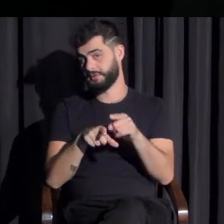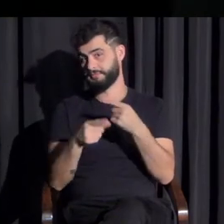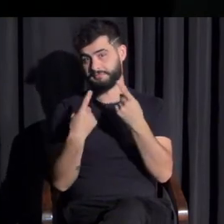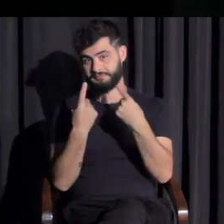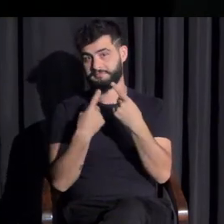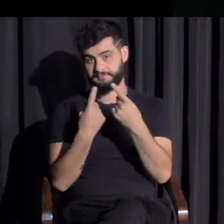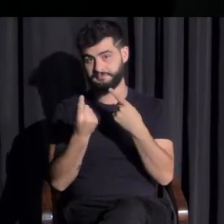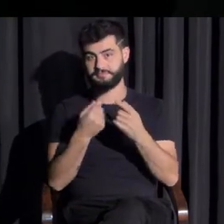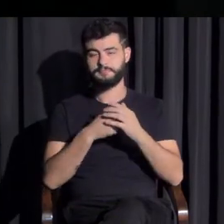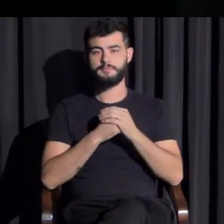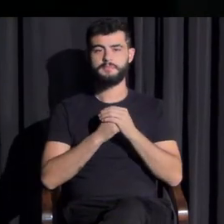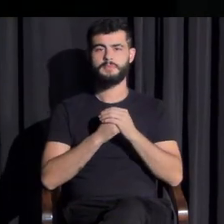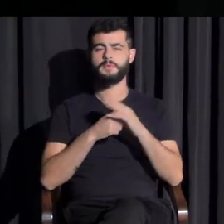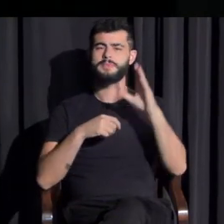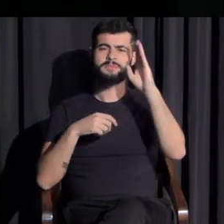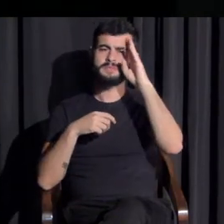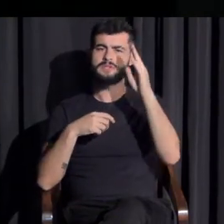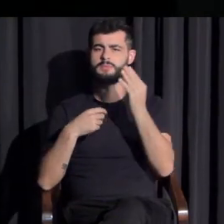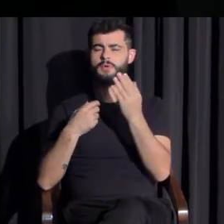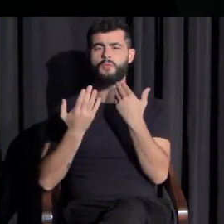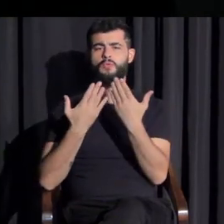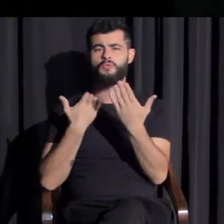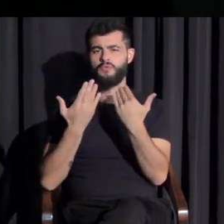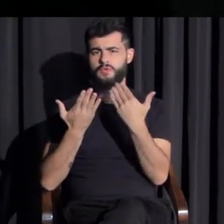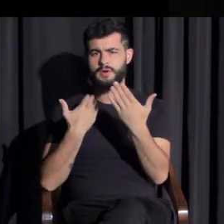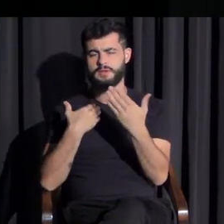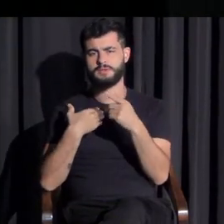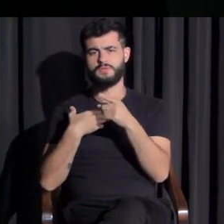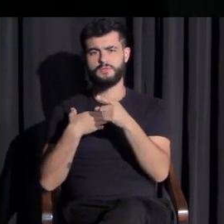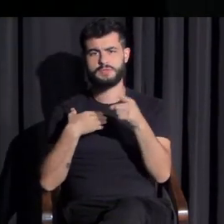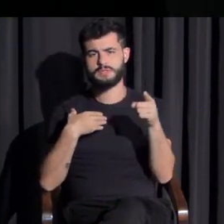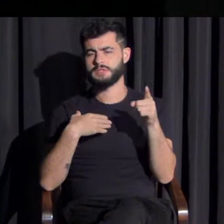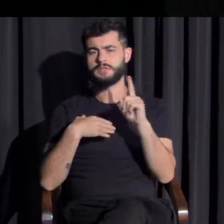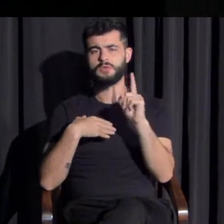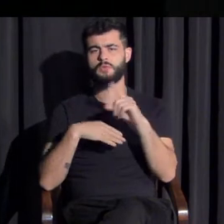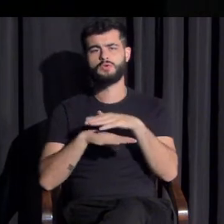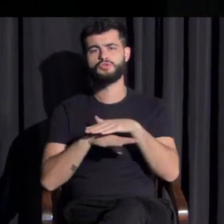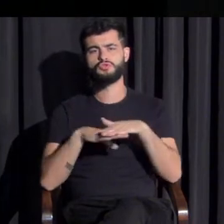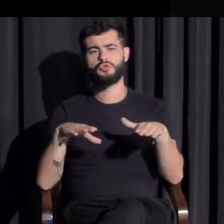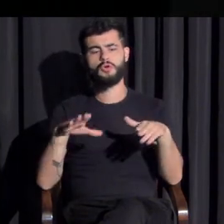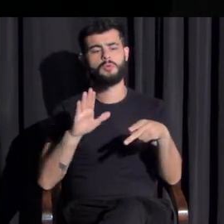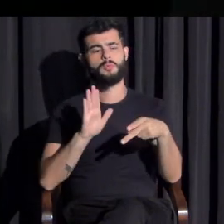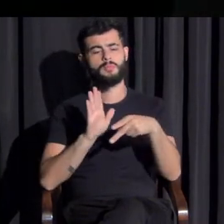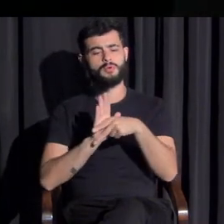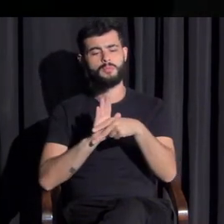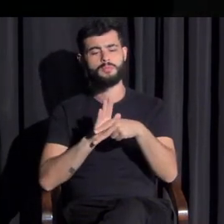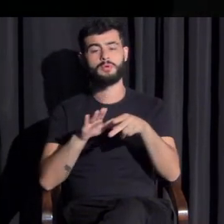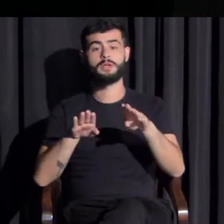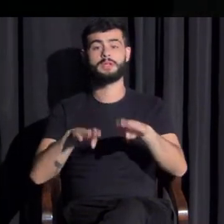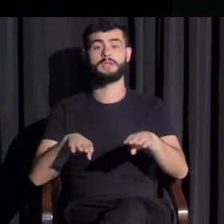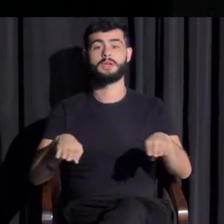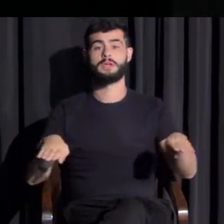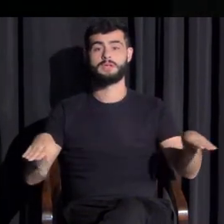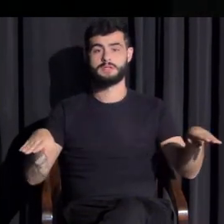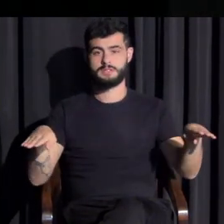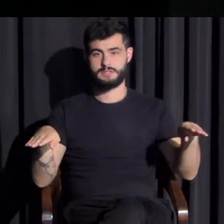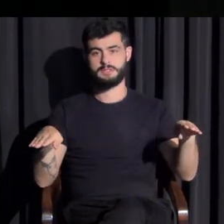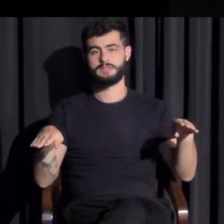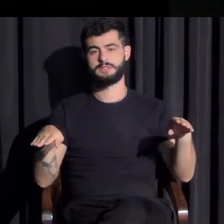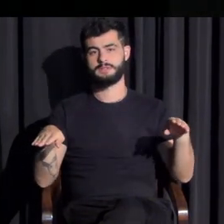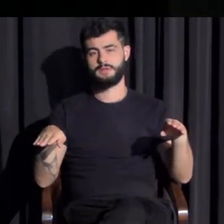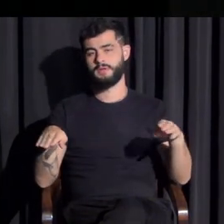conversa com vocês, não somente sobre as crianças, que aqui fica meio sobre as crianças, porque elas não